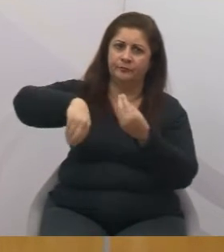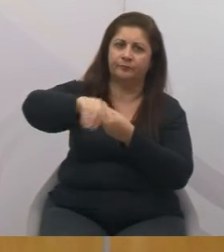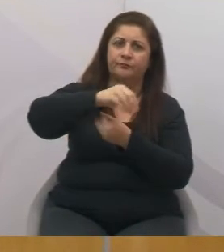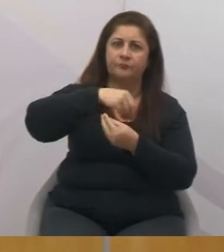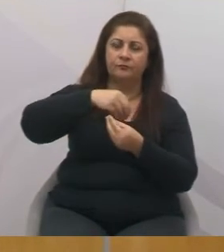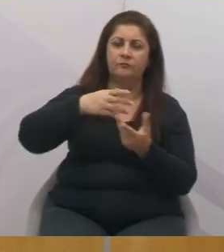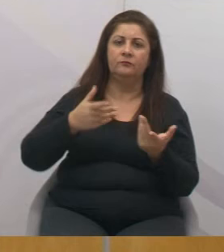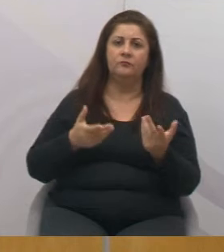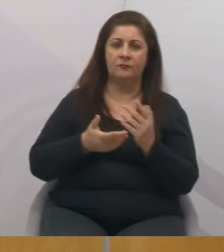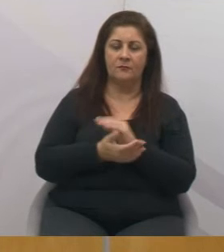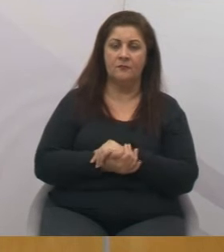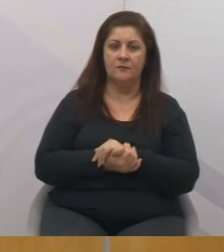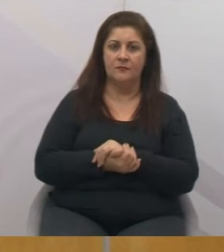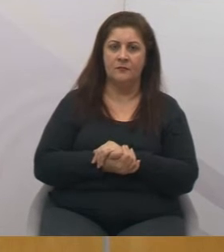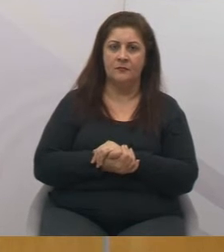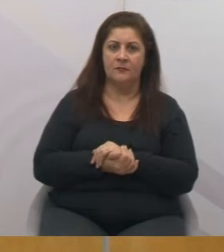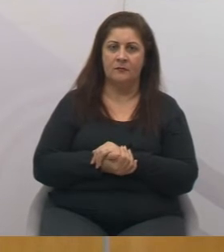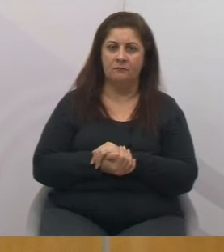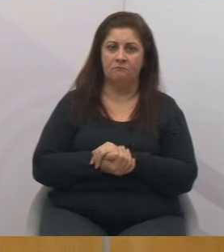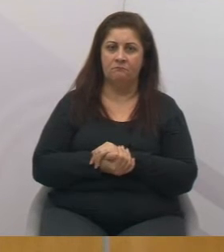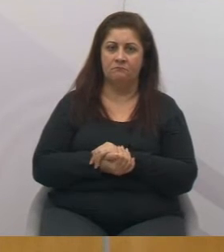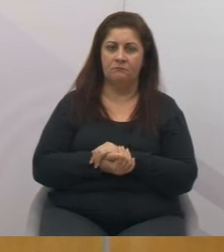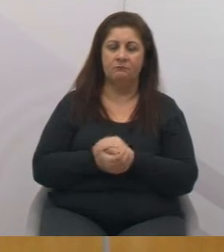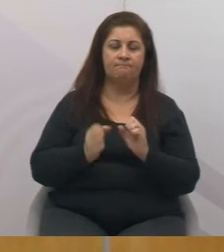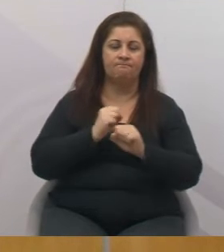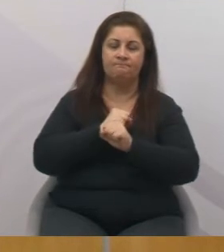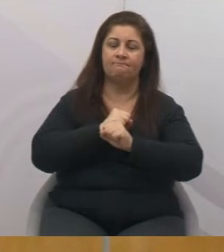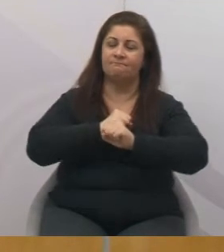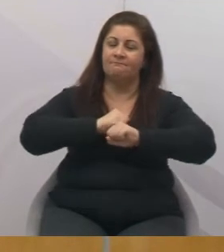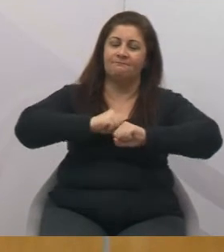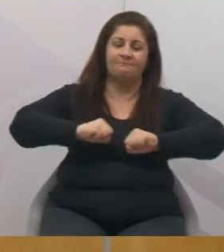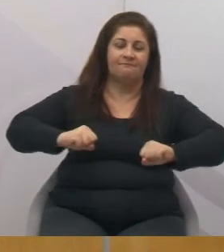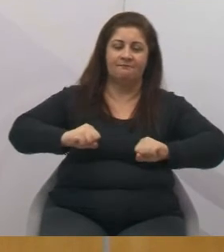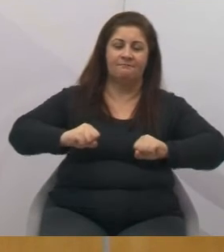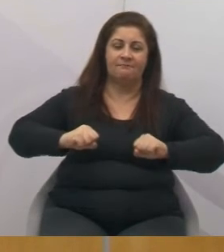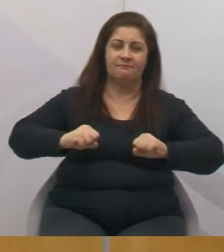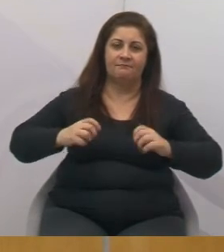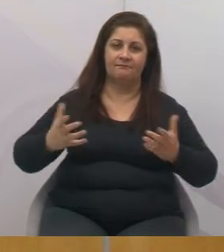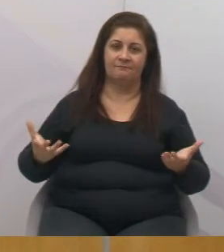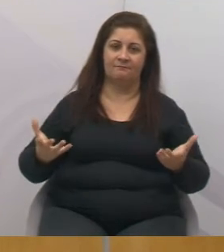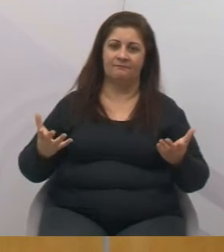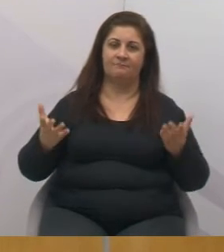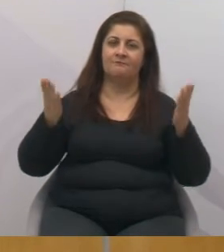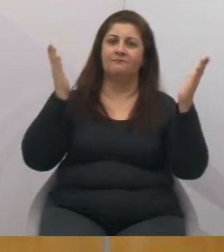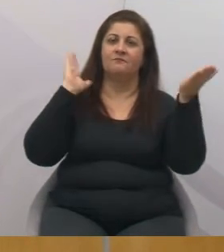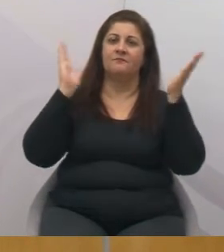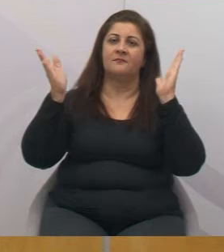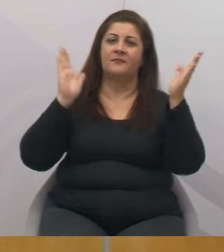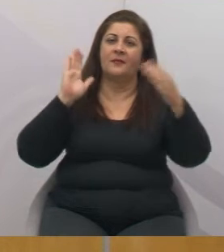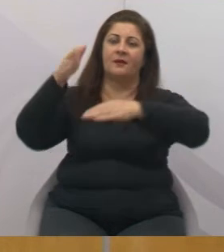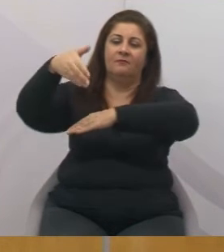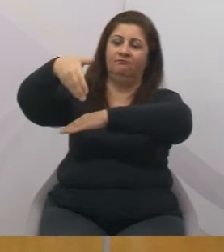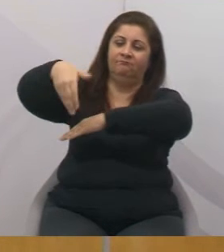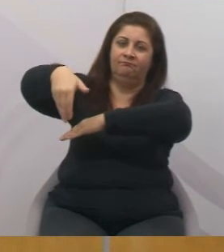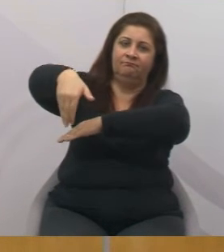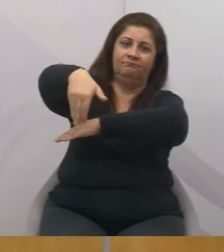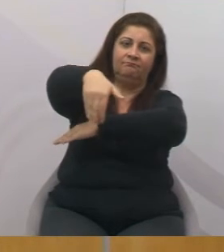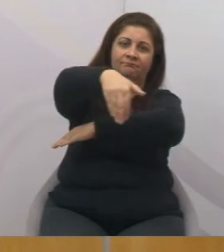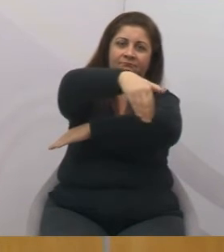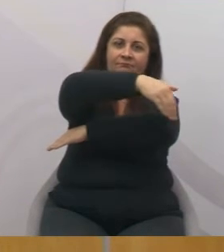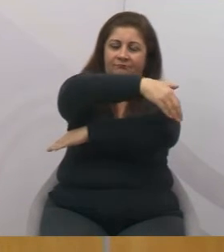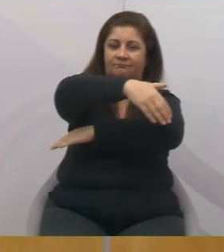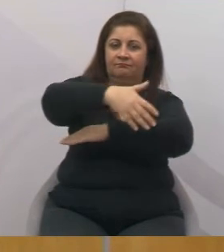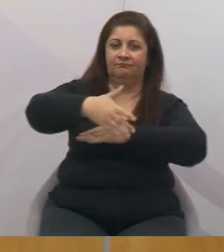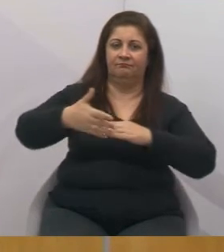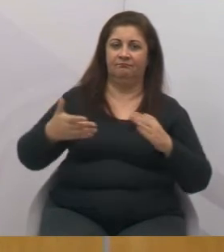naquelas regiões, e é impossível fisicamente a carreta fazer curva sem ela pegar a